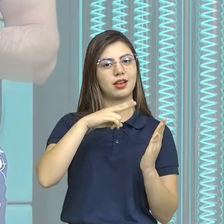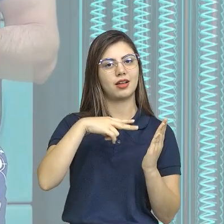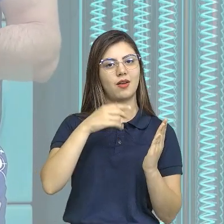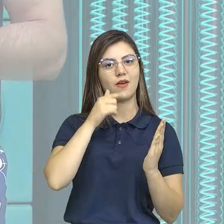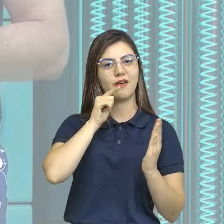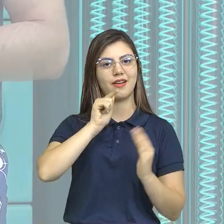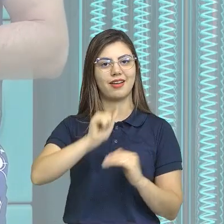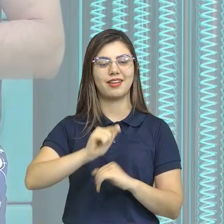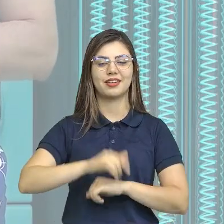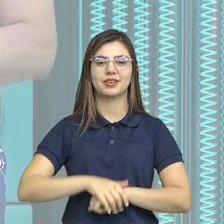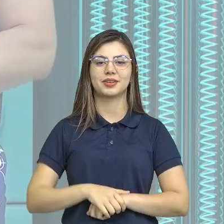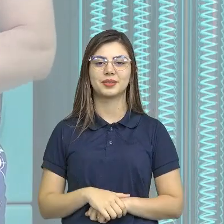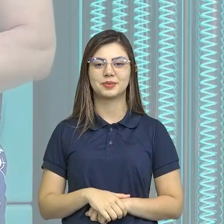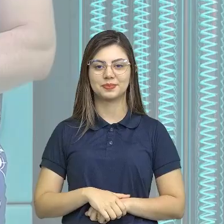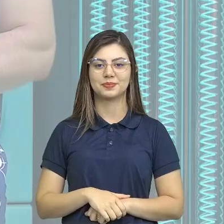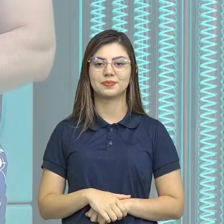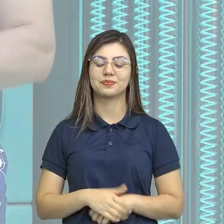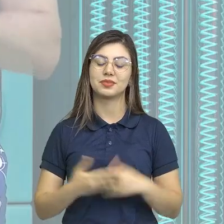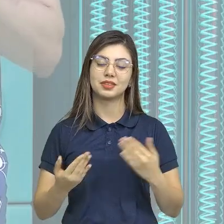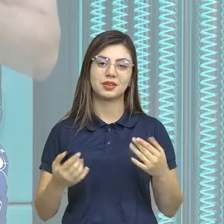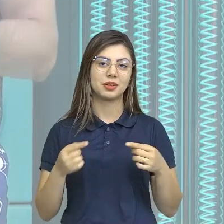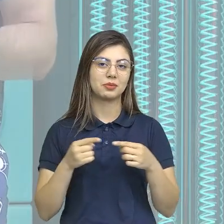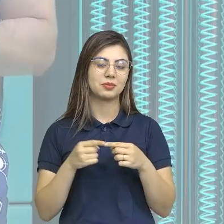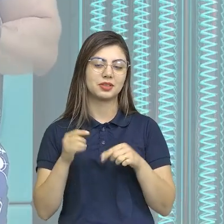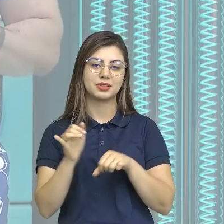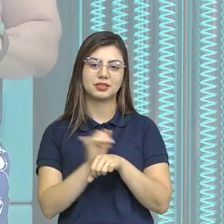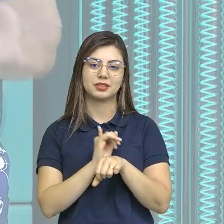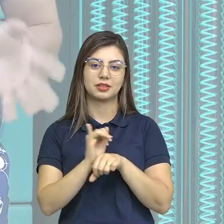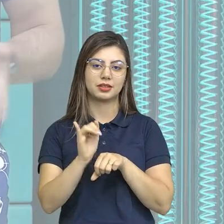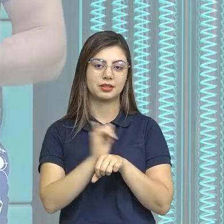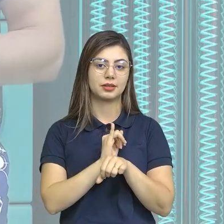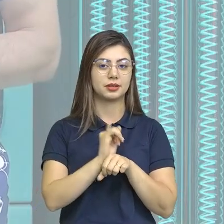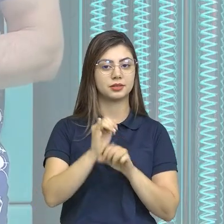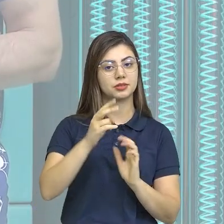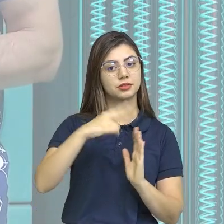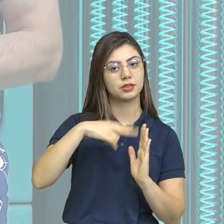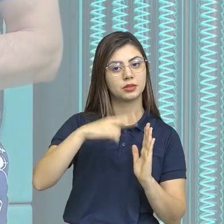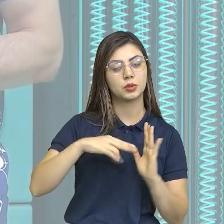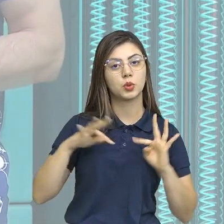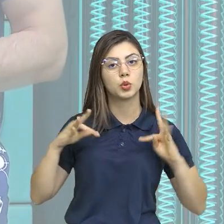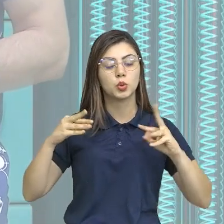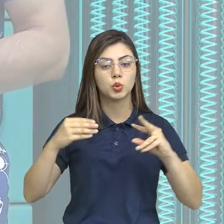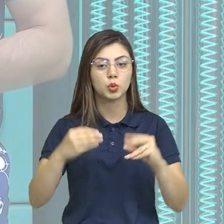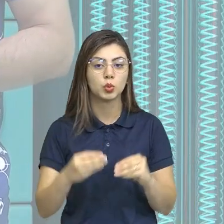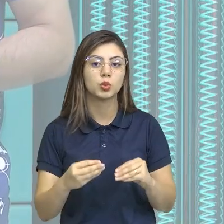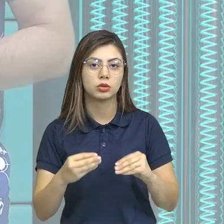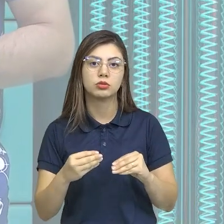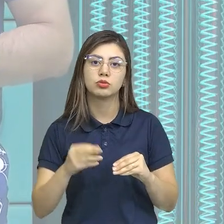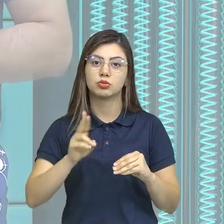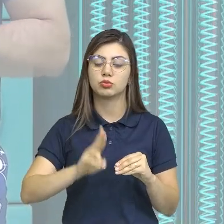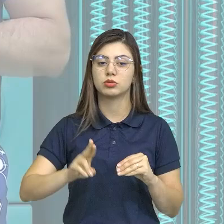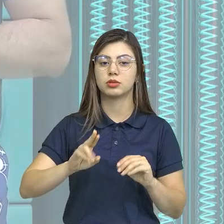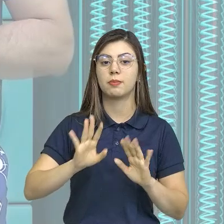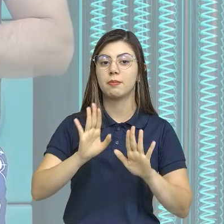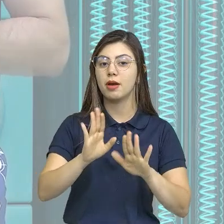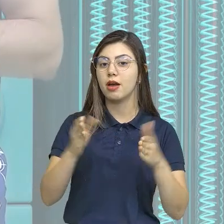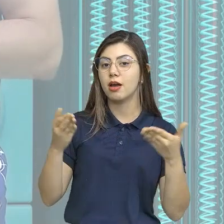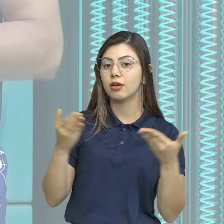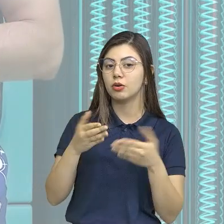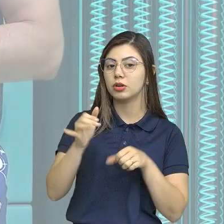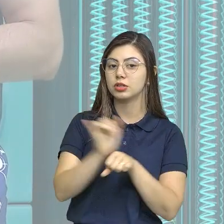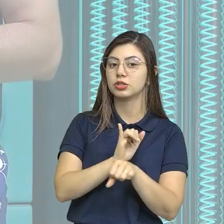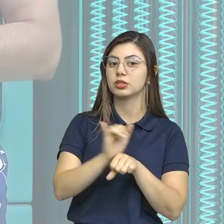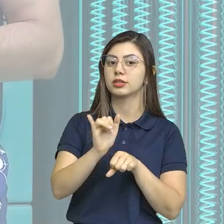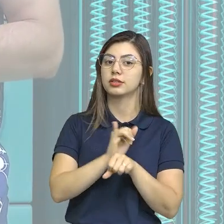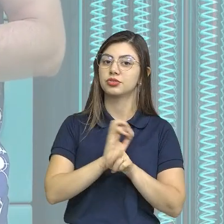texto. Tem diversas estratégias de leituras. Normalmente a gente utiliza todas elas juntas, mas essa aqui é uma estratégia